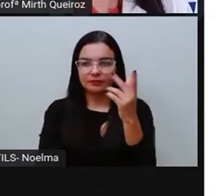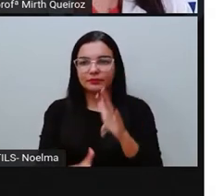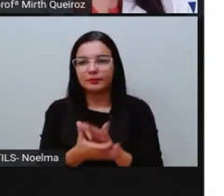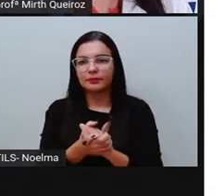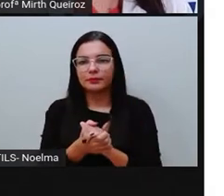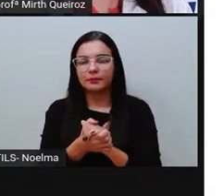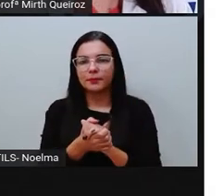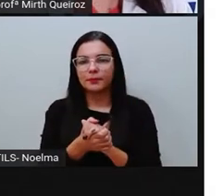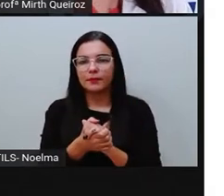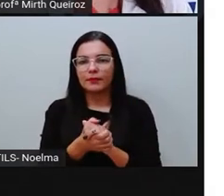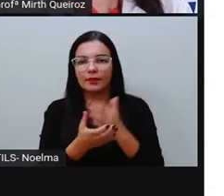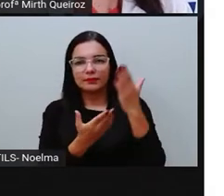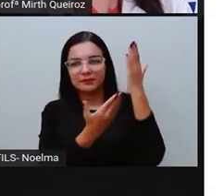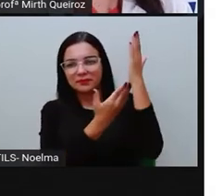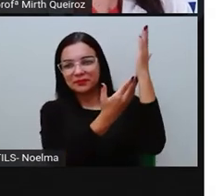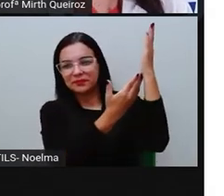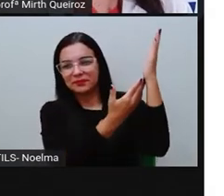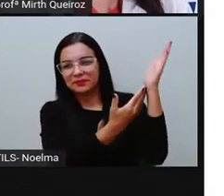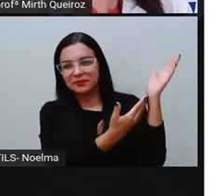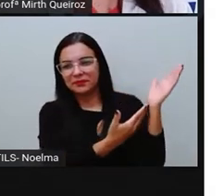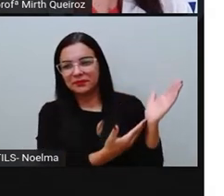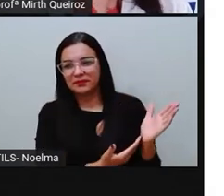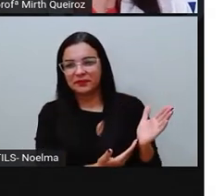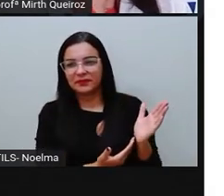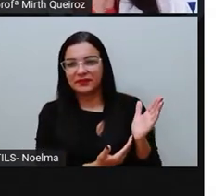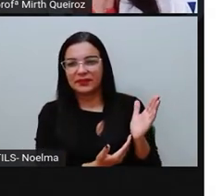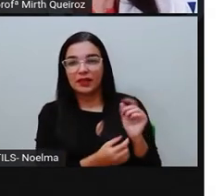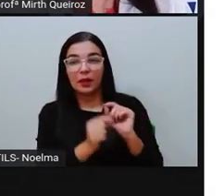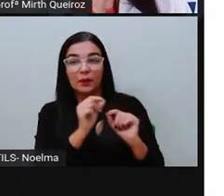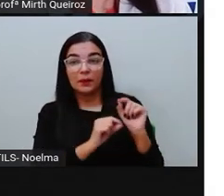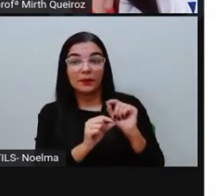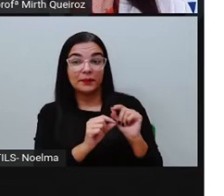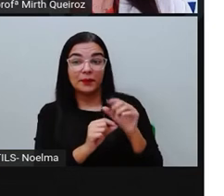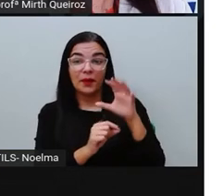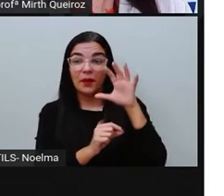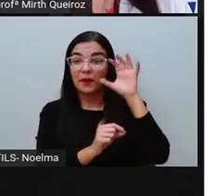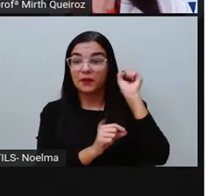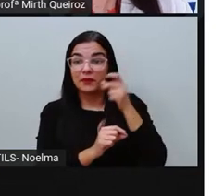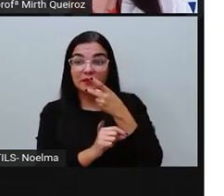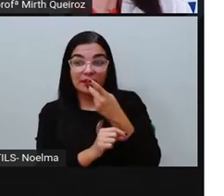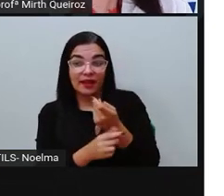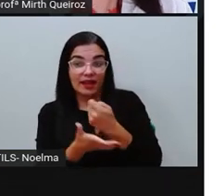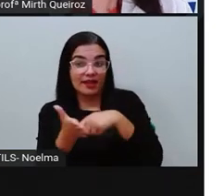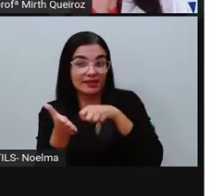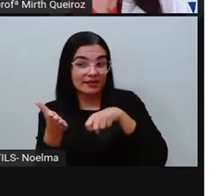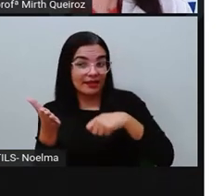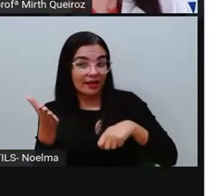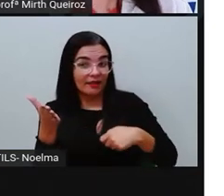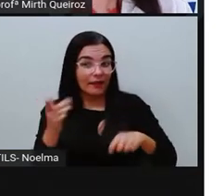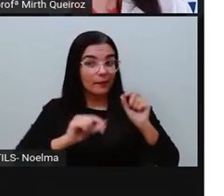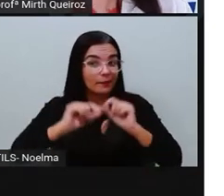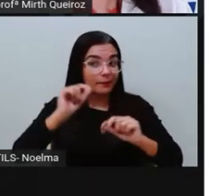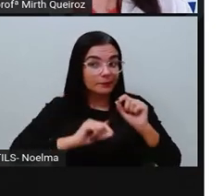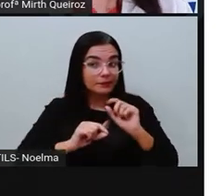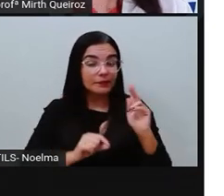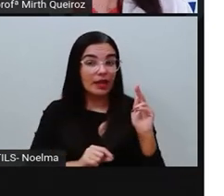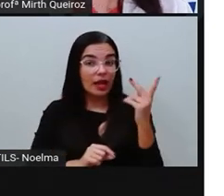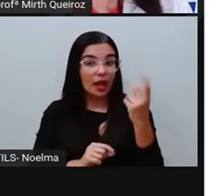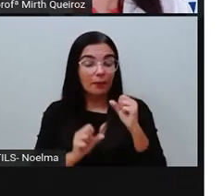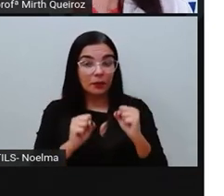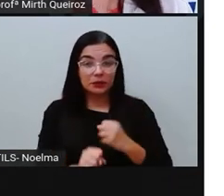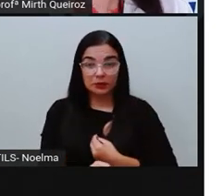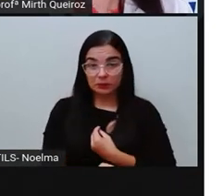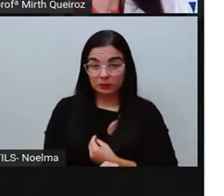letra H aí por todo lado, né? Ouvi dizer e escrever. A letra H, ela pode estar presente